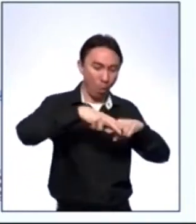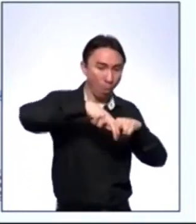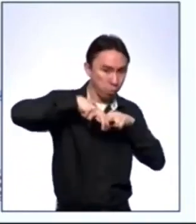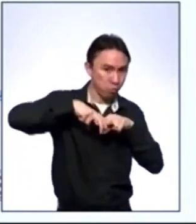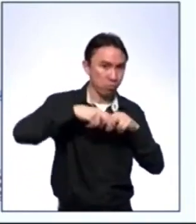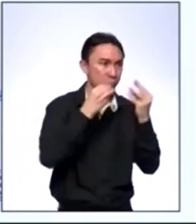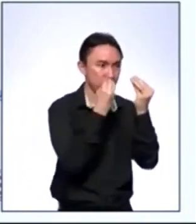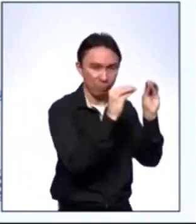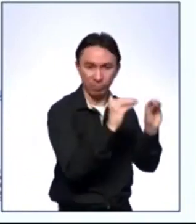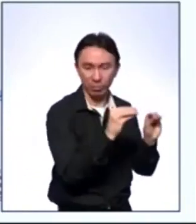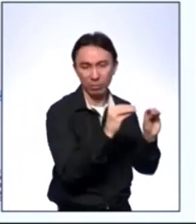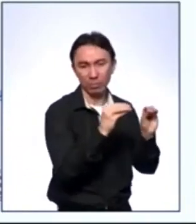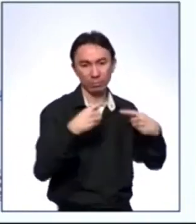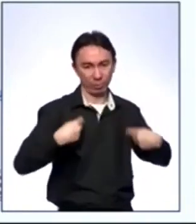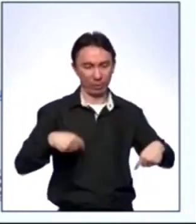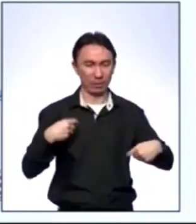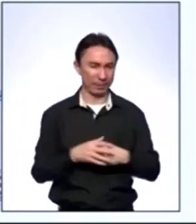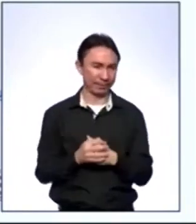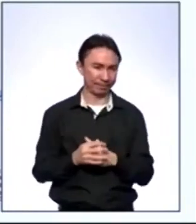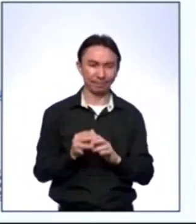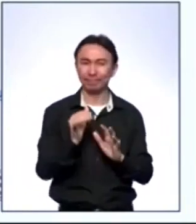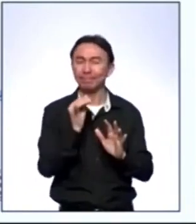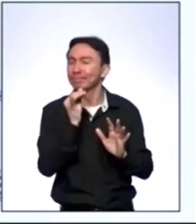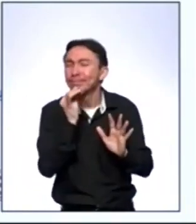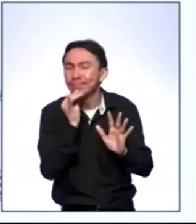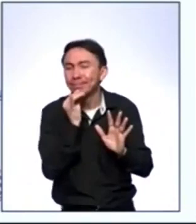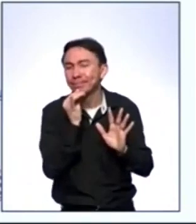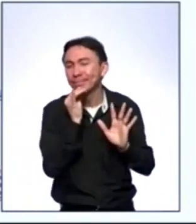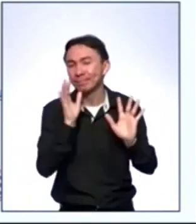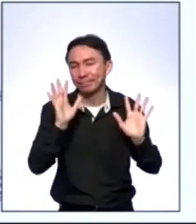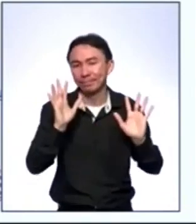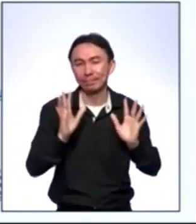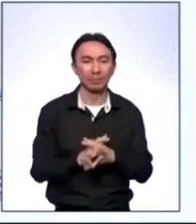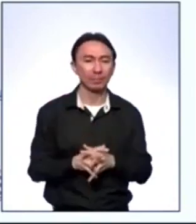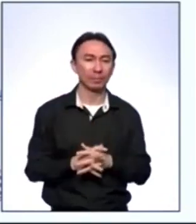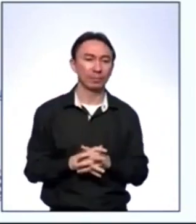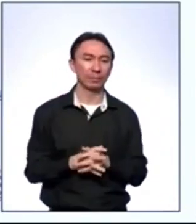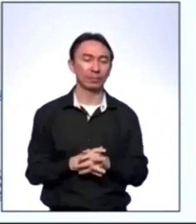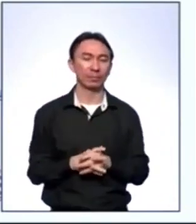a humanidade. Um exemplo para mim, Fuso,